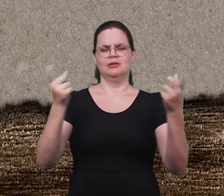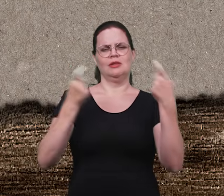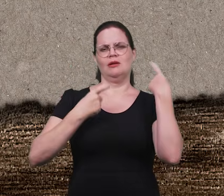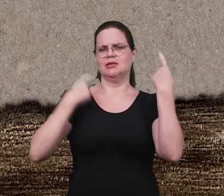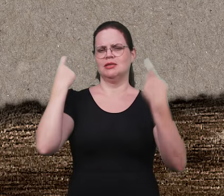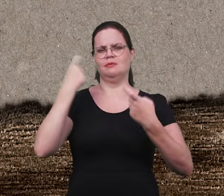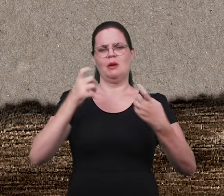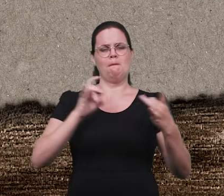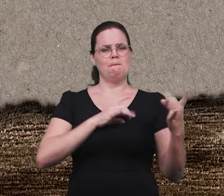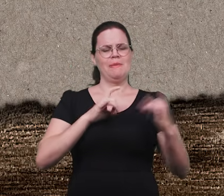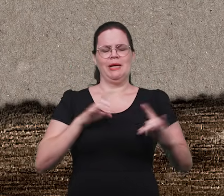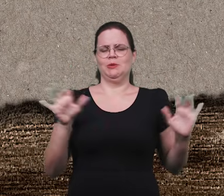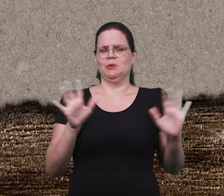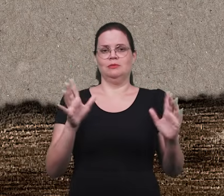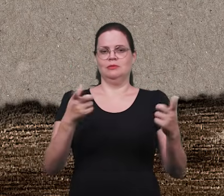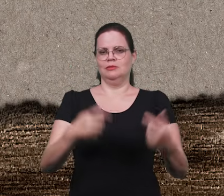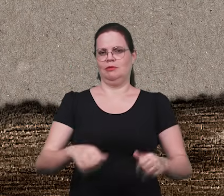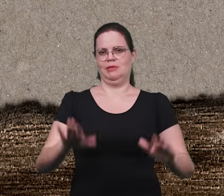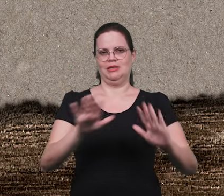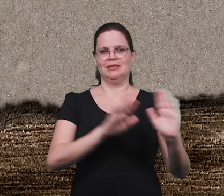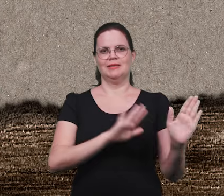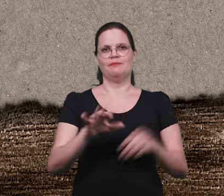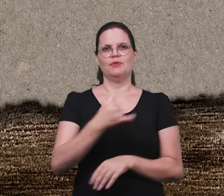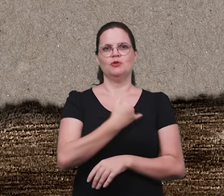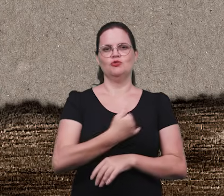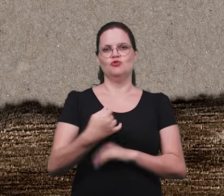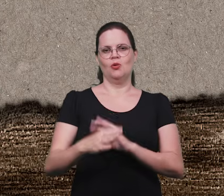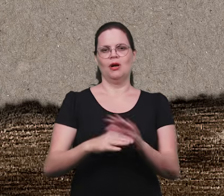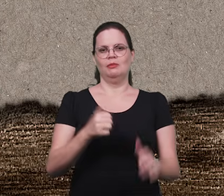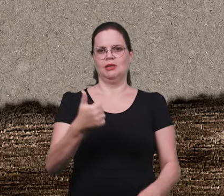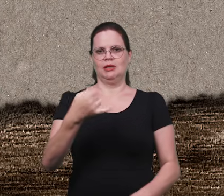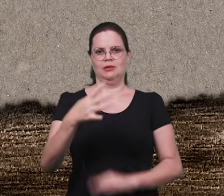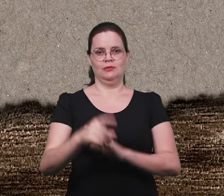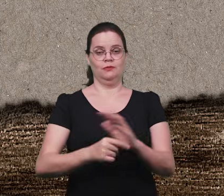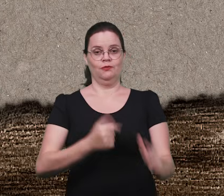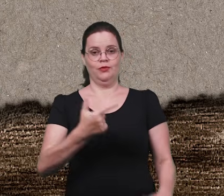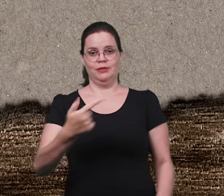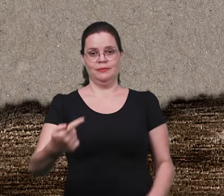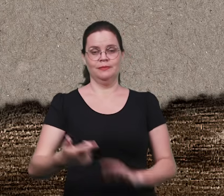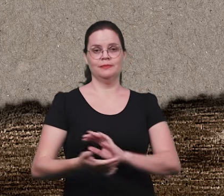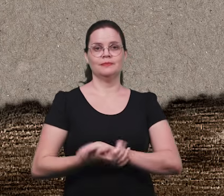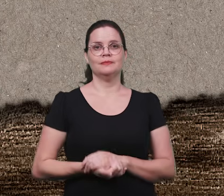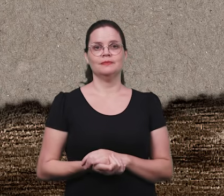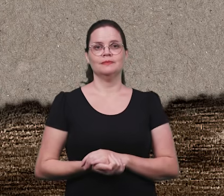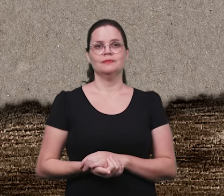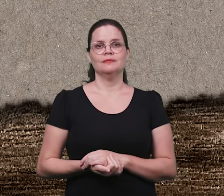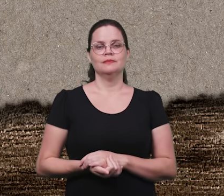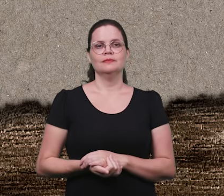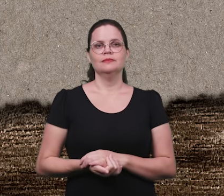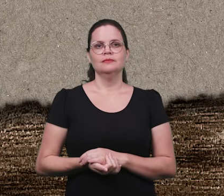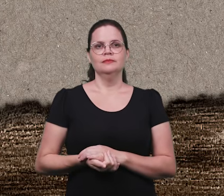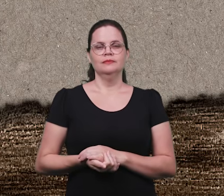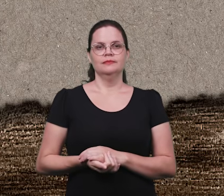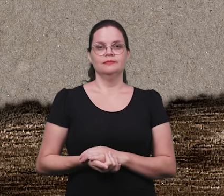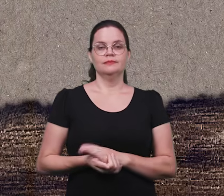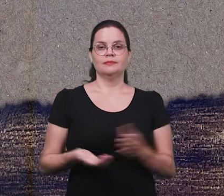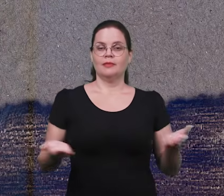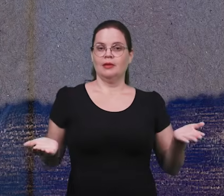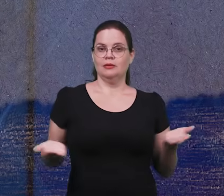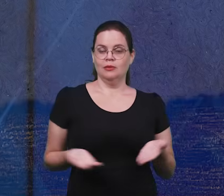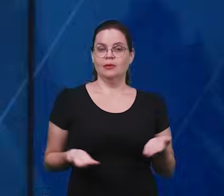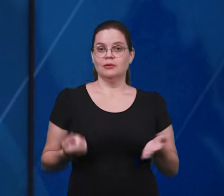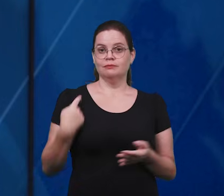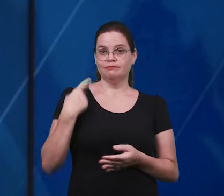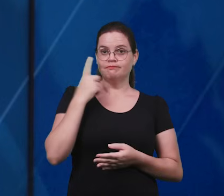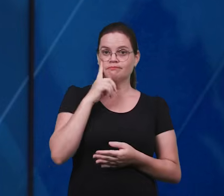se atemorize. Evangelho de João, capítulo 14, verso 27. Agora,